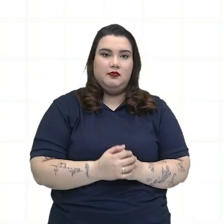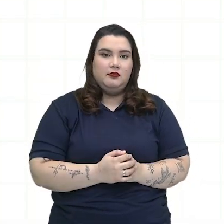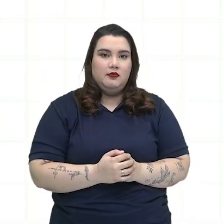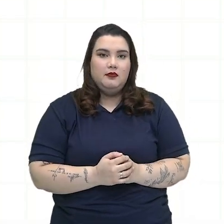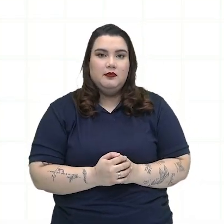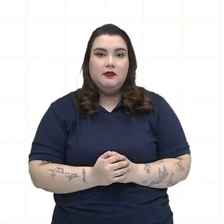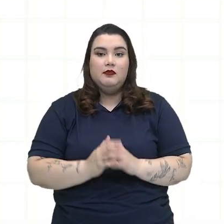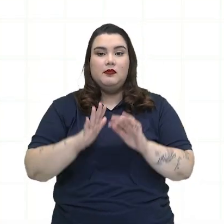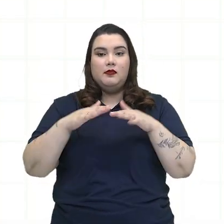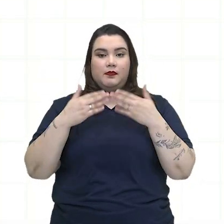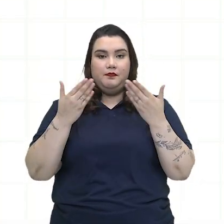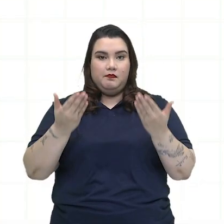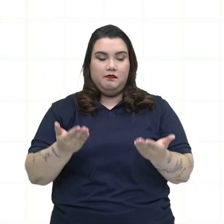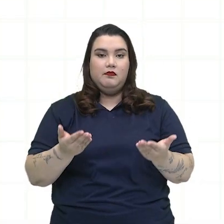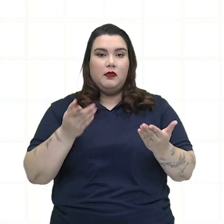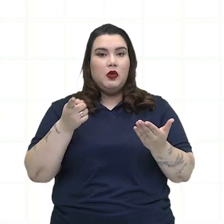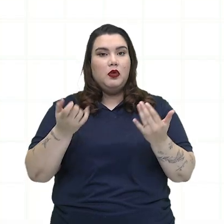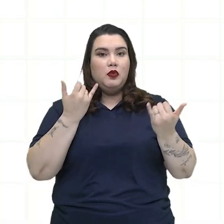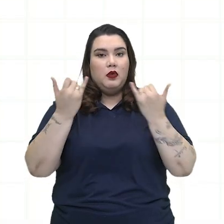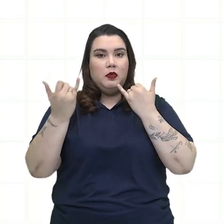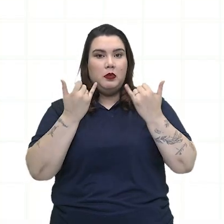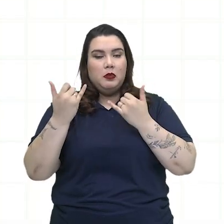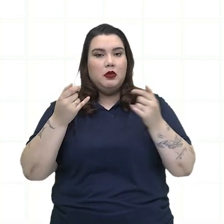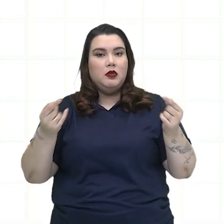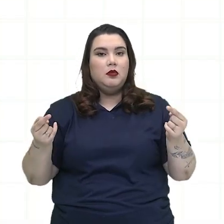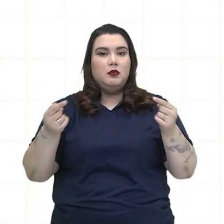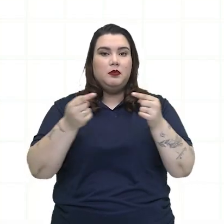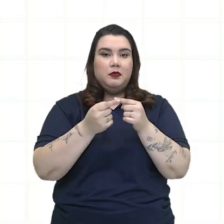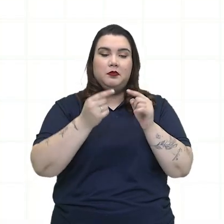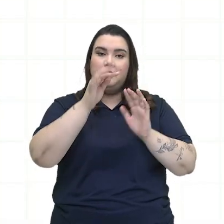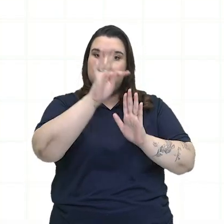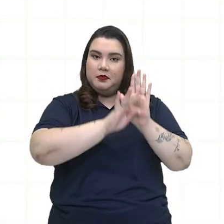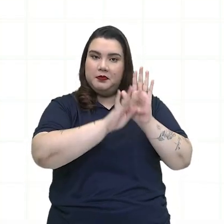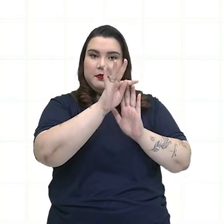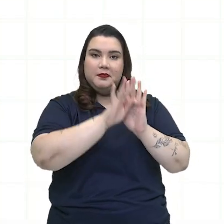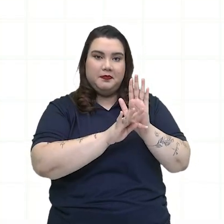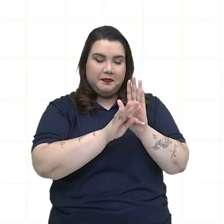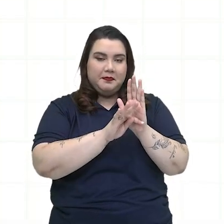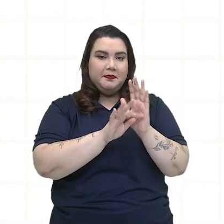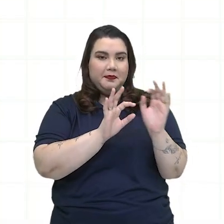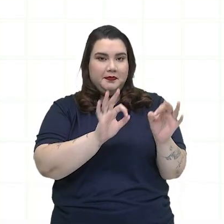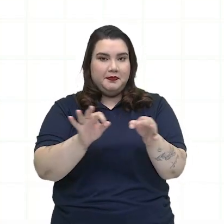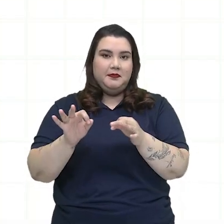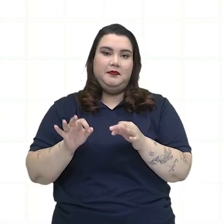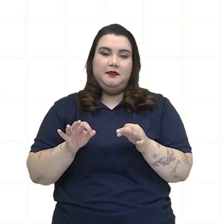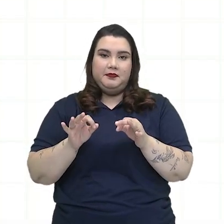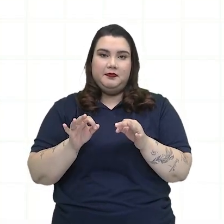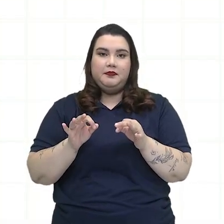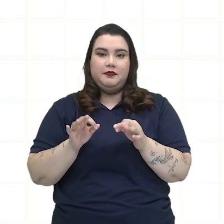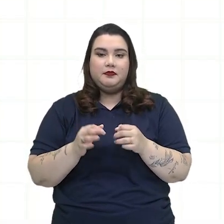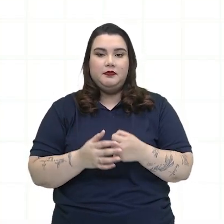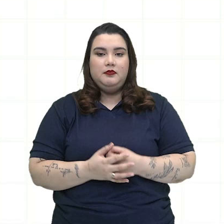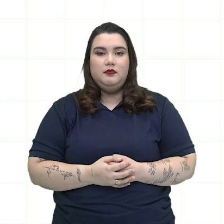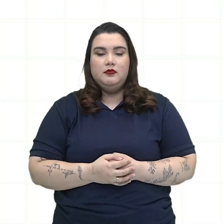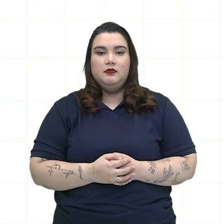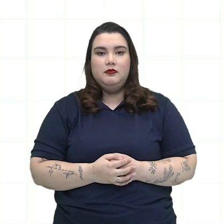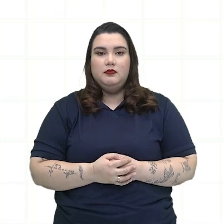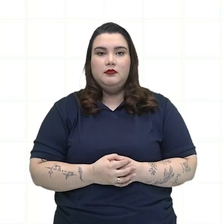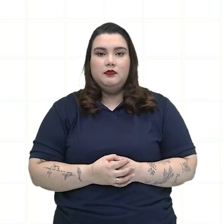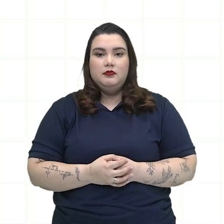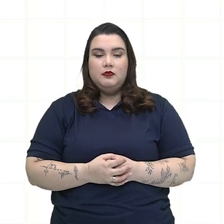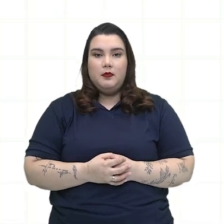de dois ou mais ossos. E a cartilagem, ela está presente